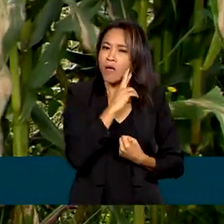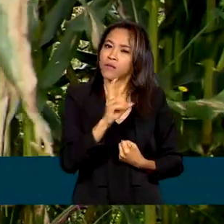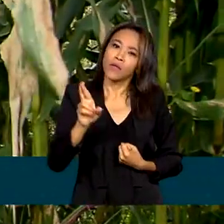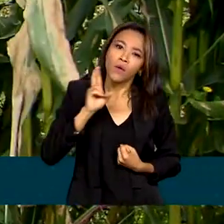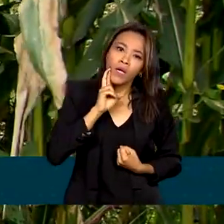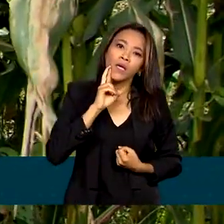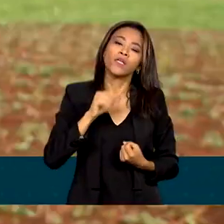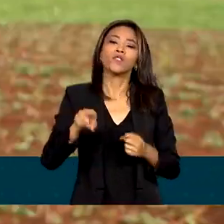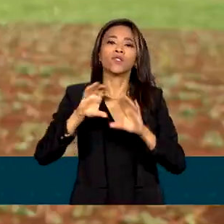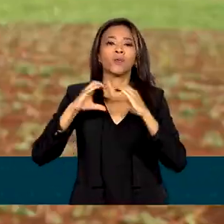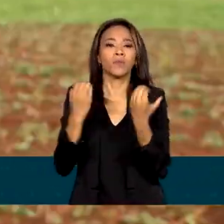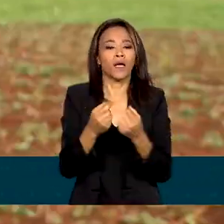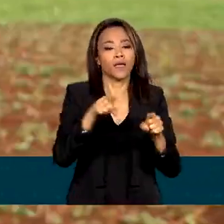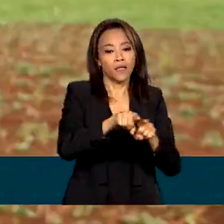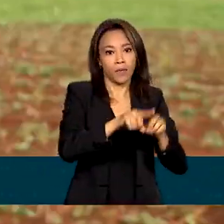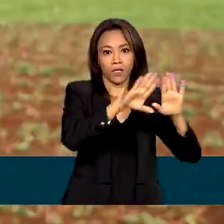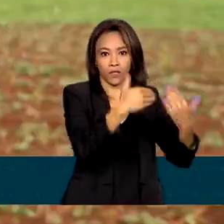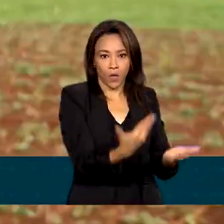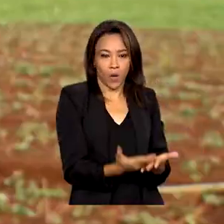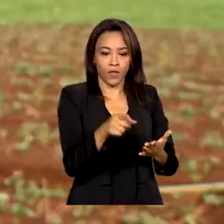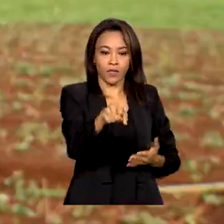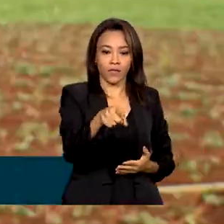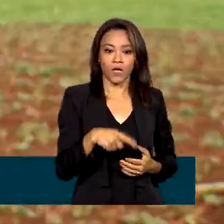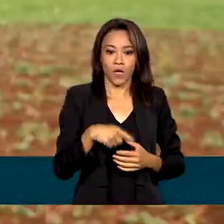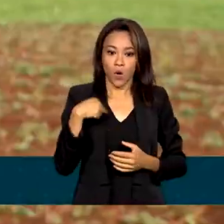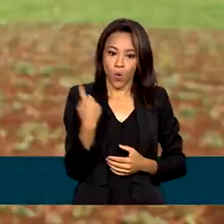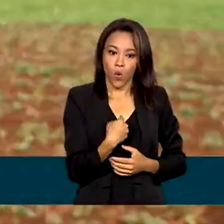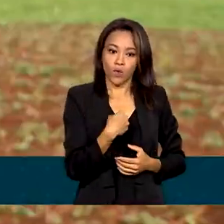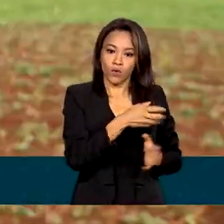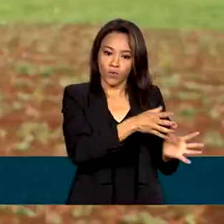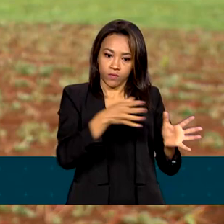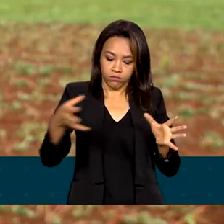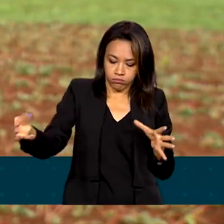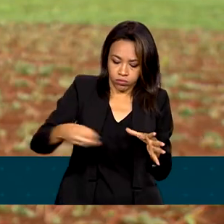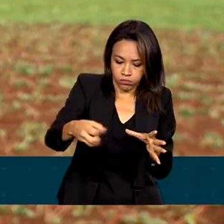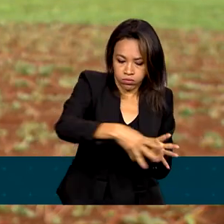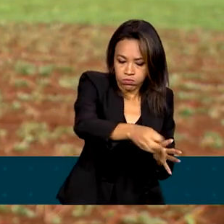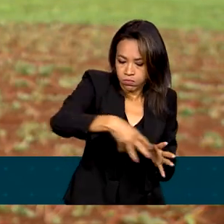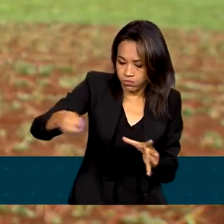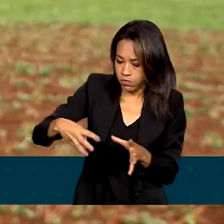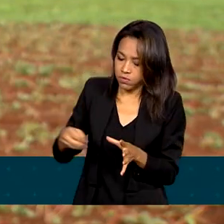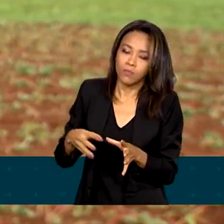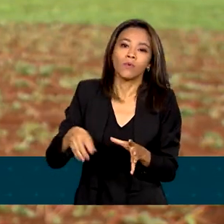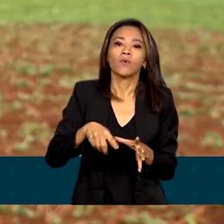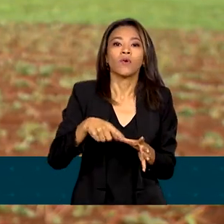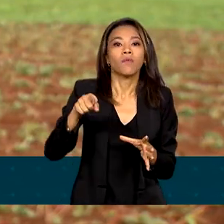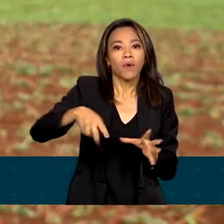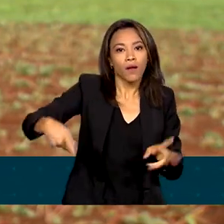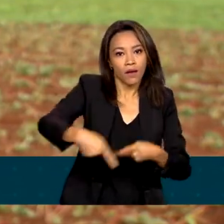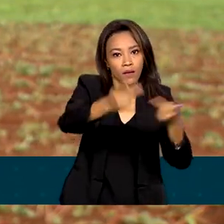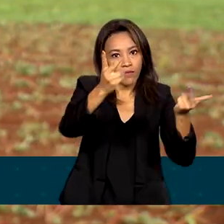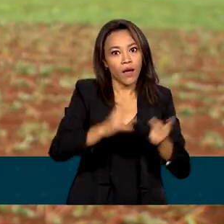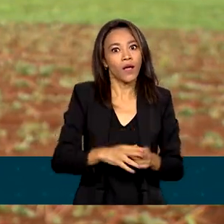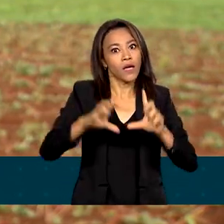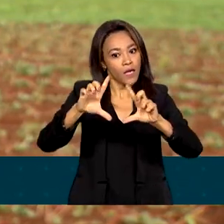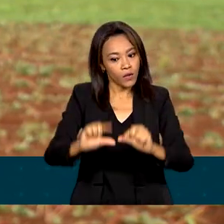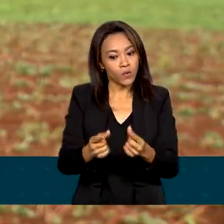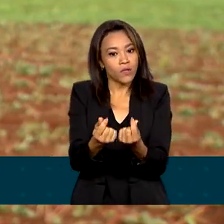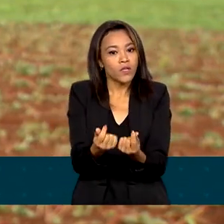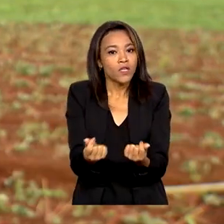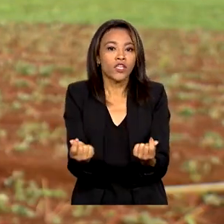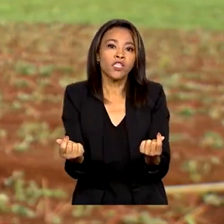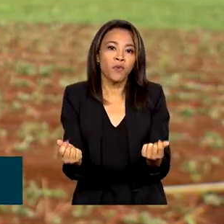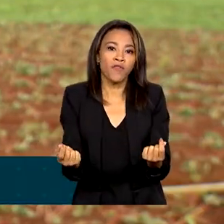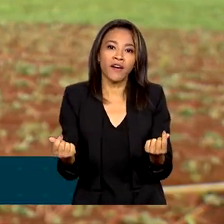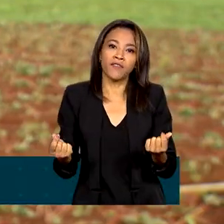hospitais e escolas. Quando o PA chega e que carrega a nossa produção, então os preços seguram, né? Porque diminui, né, o volume, né,